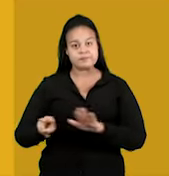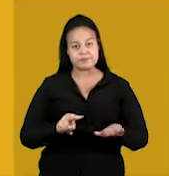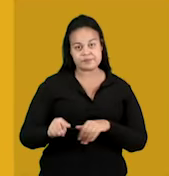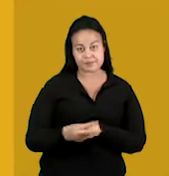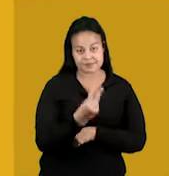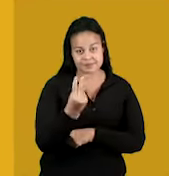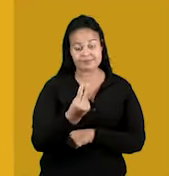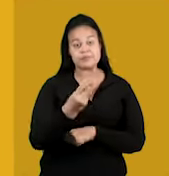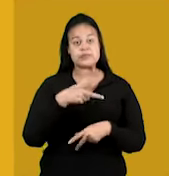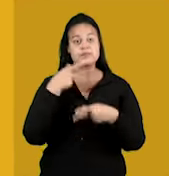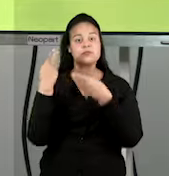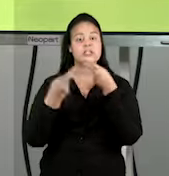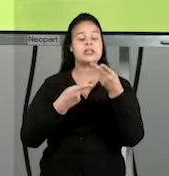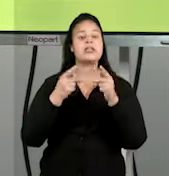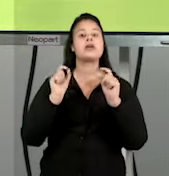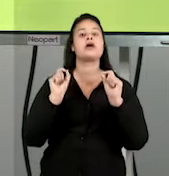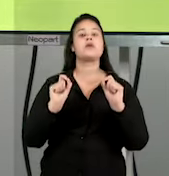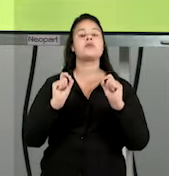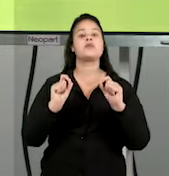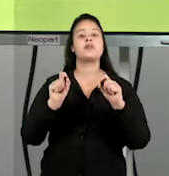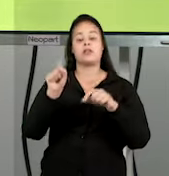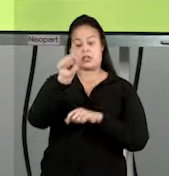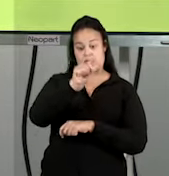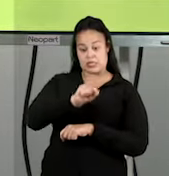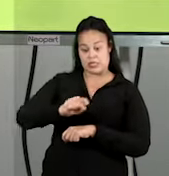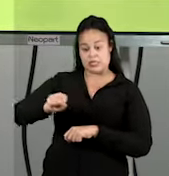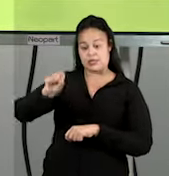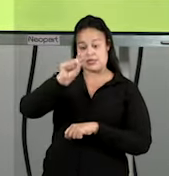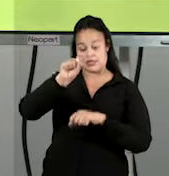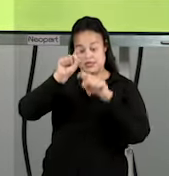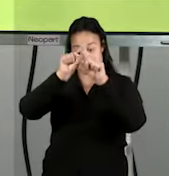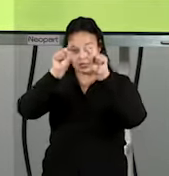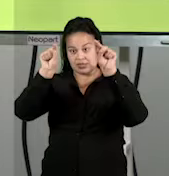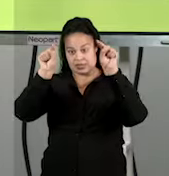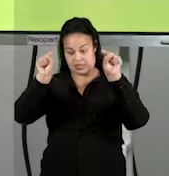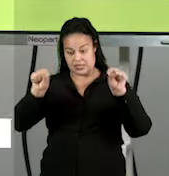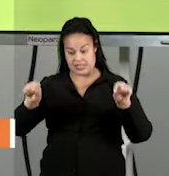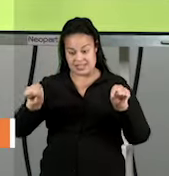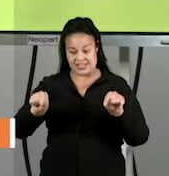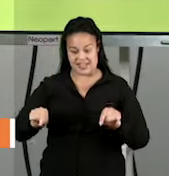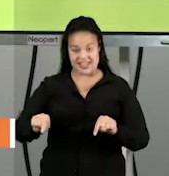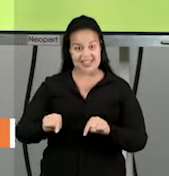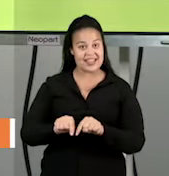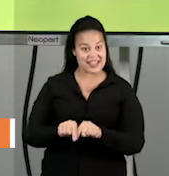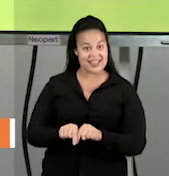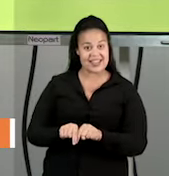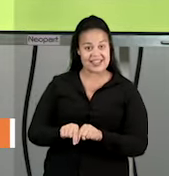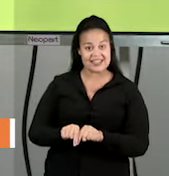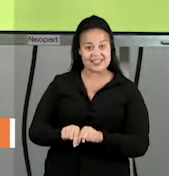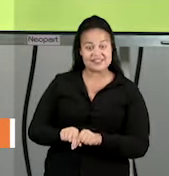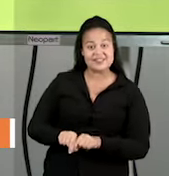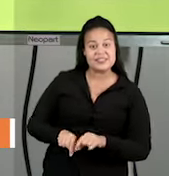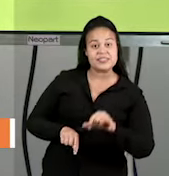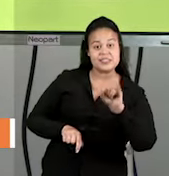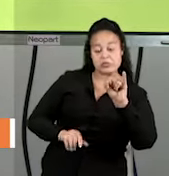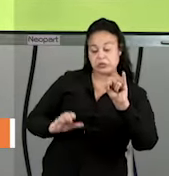vamos falar sobre polígono inscrito ou